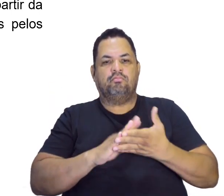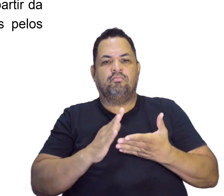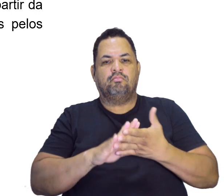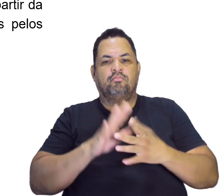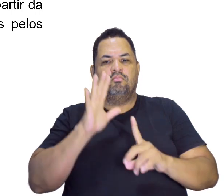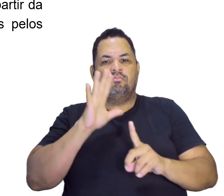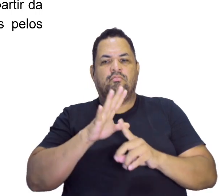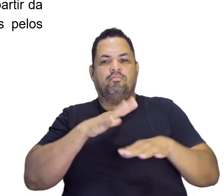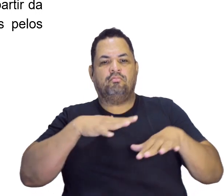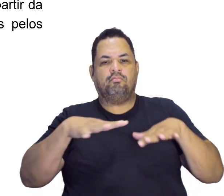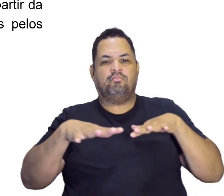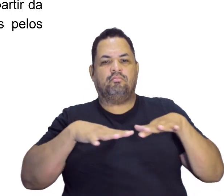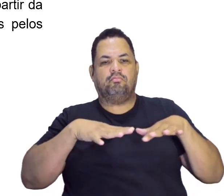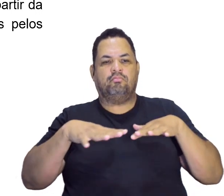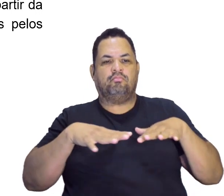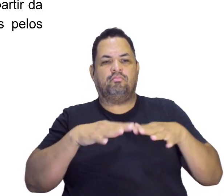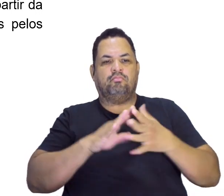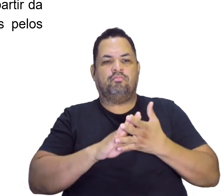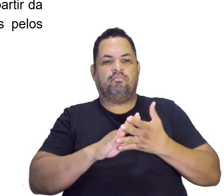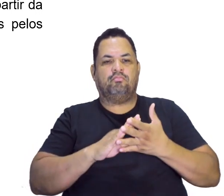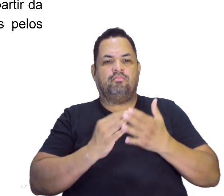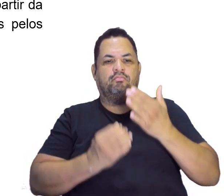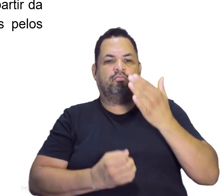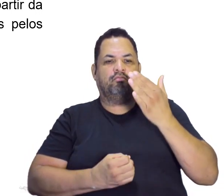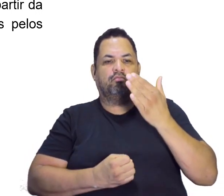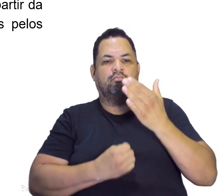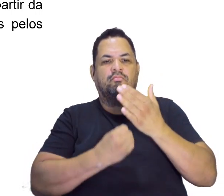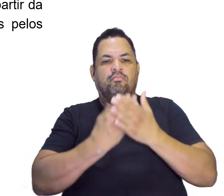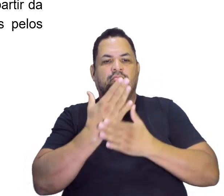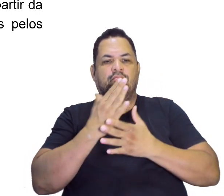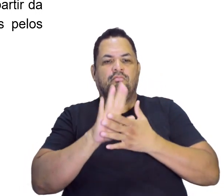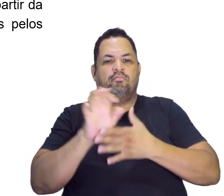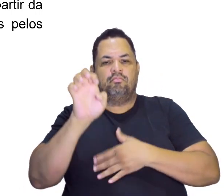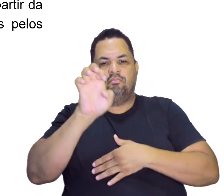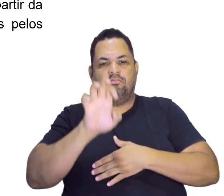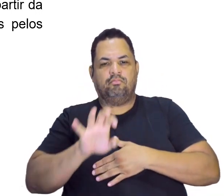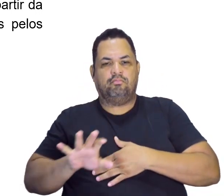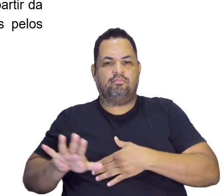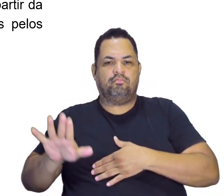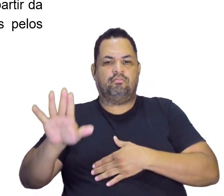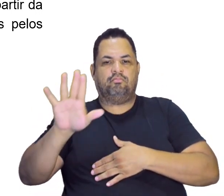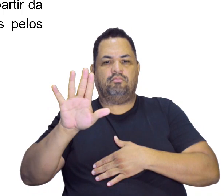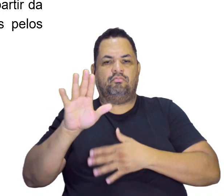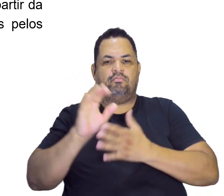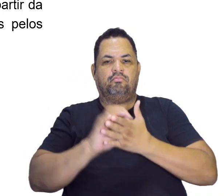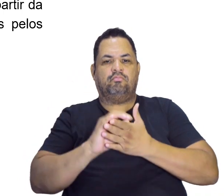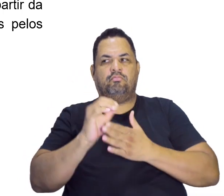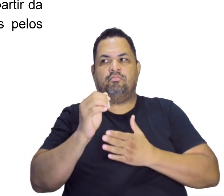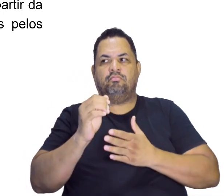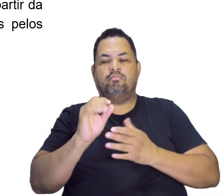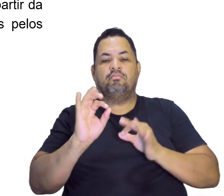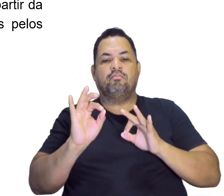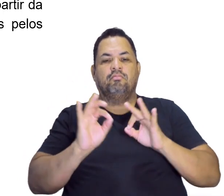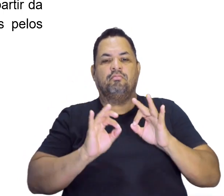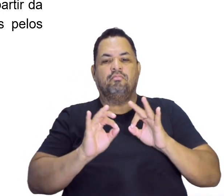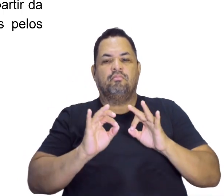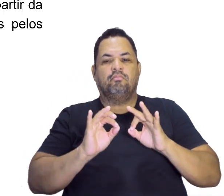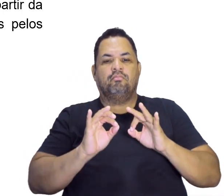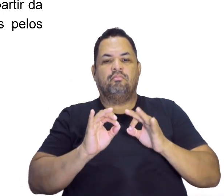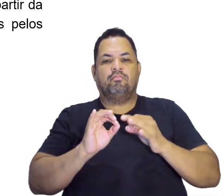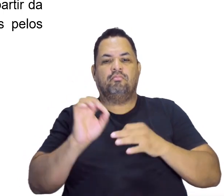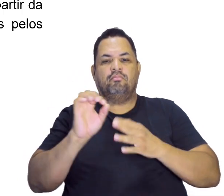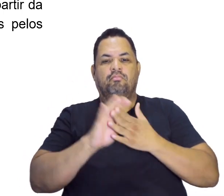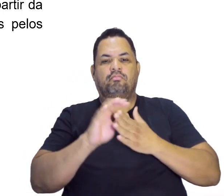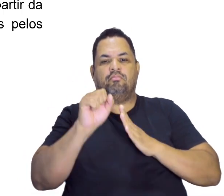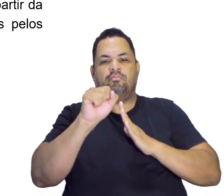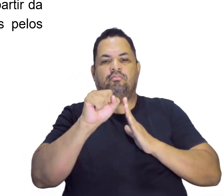tempo, deixou-se influenciar pelos movimentos de vanguarda que apareciam, né, na Europa